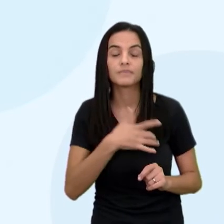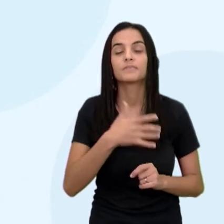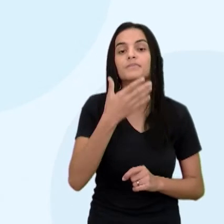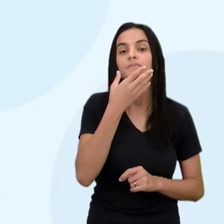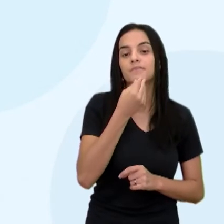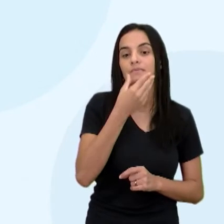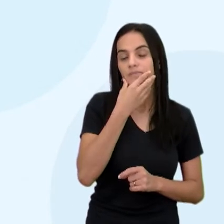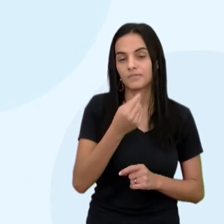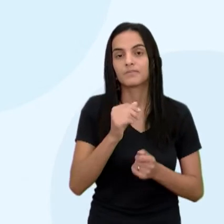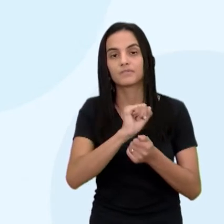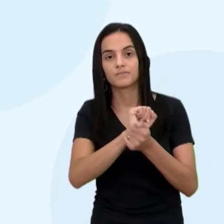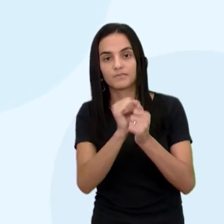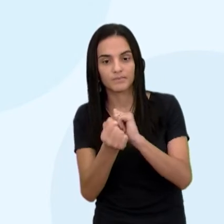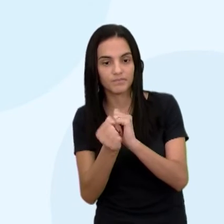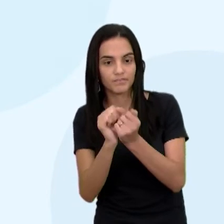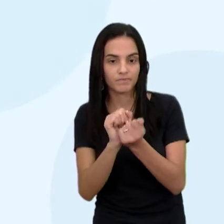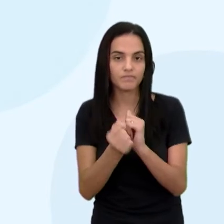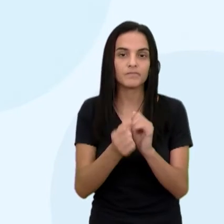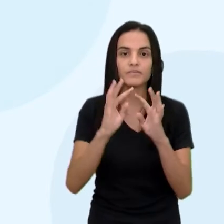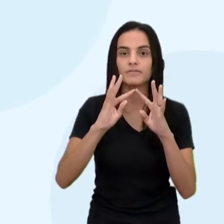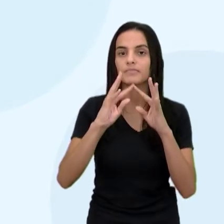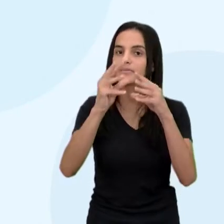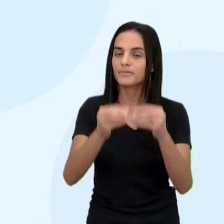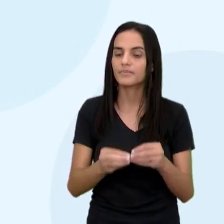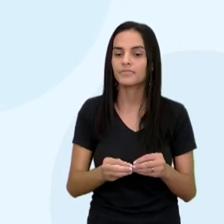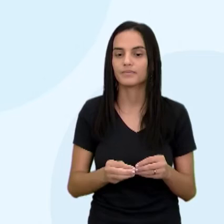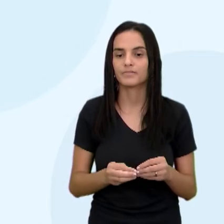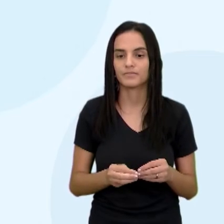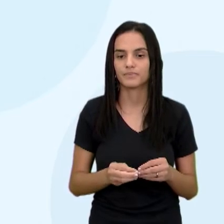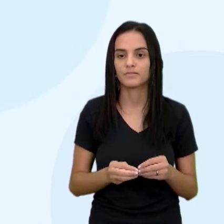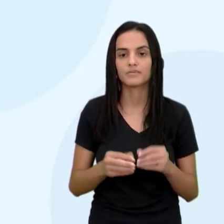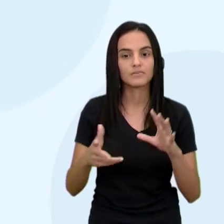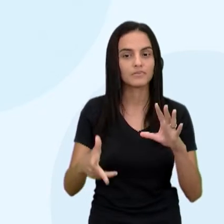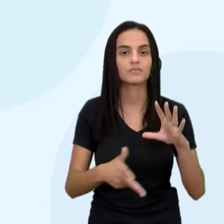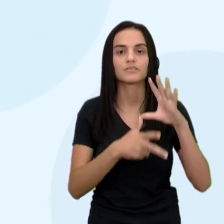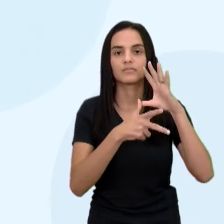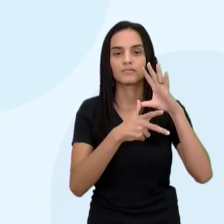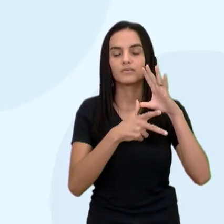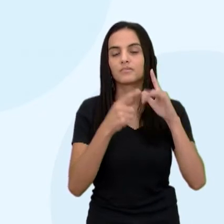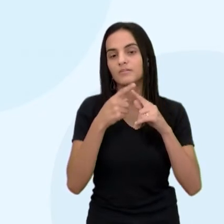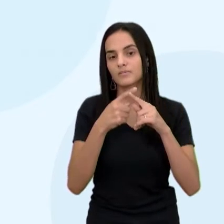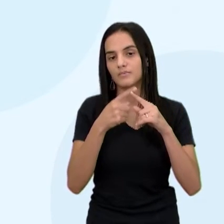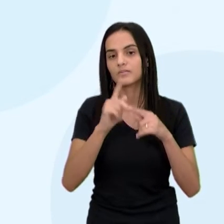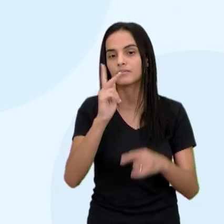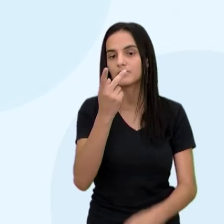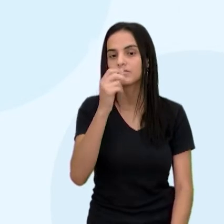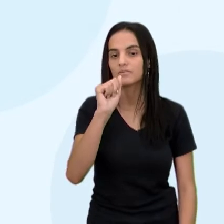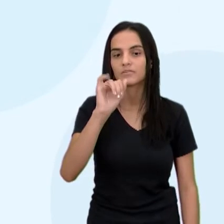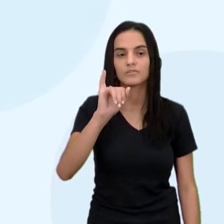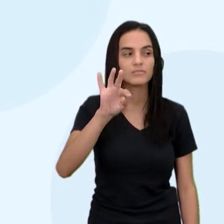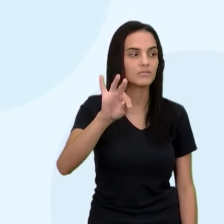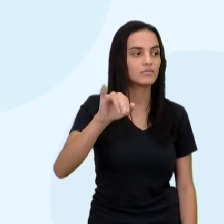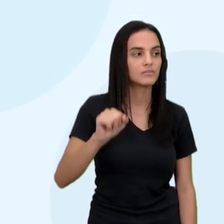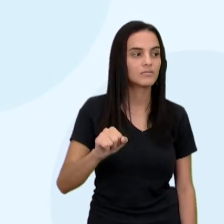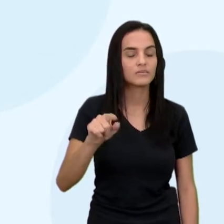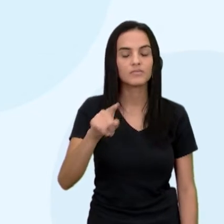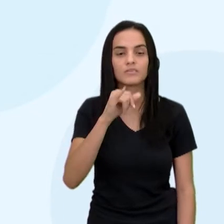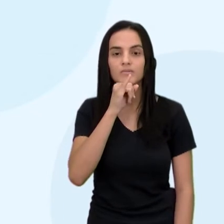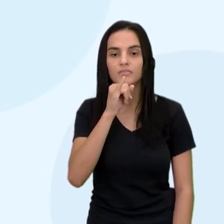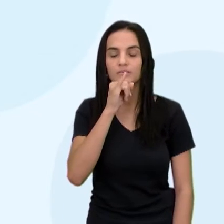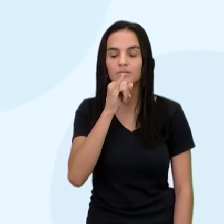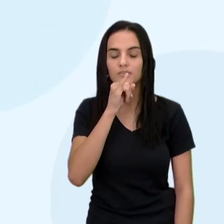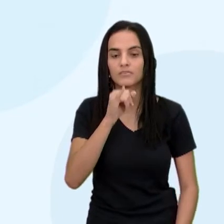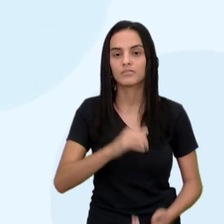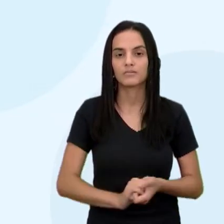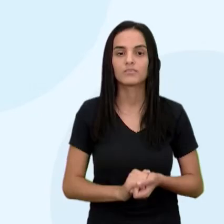de escravos de toda a América, né? Porque o Haiti passa a ser um exemplo.